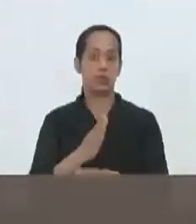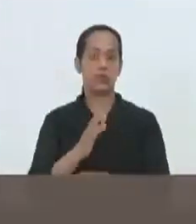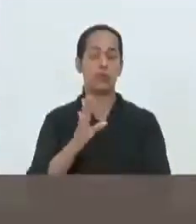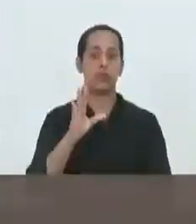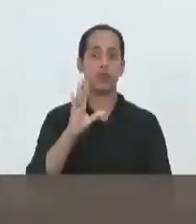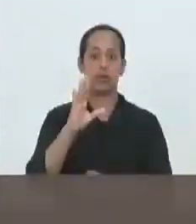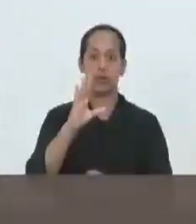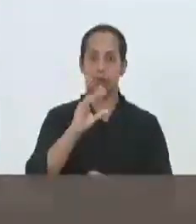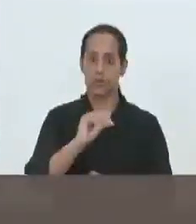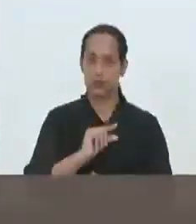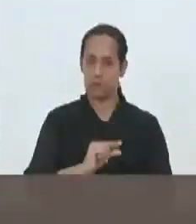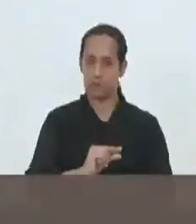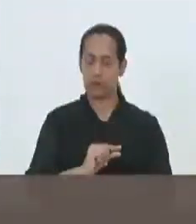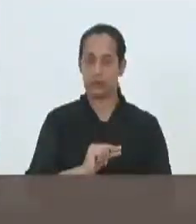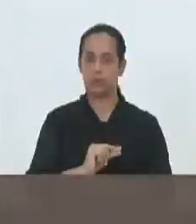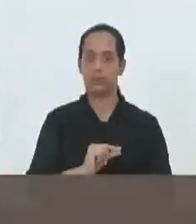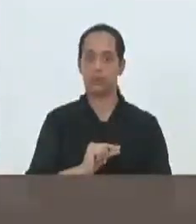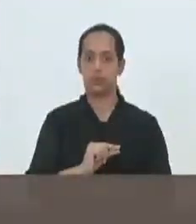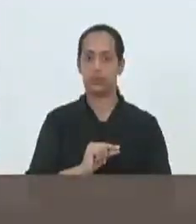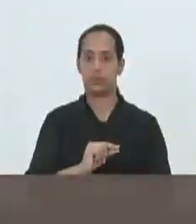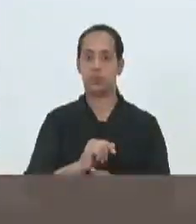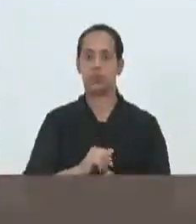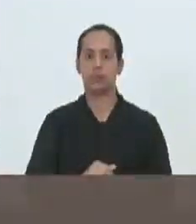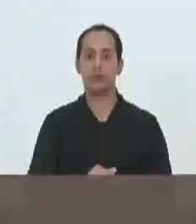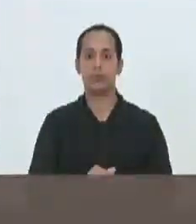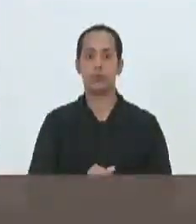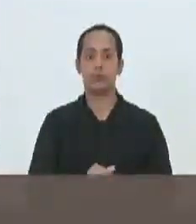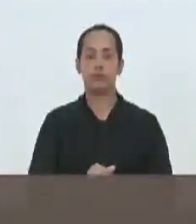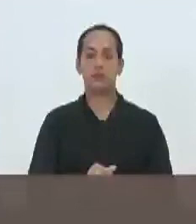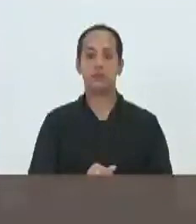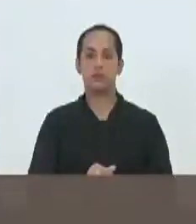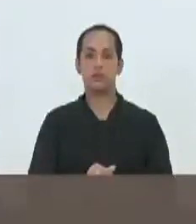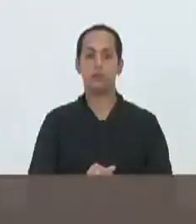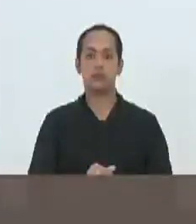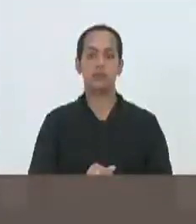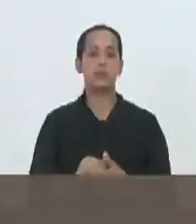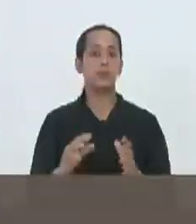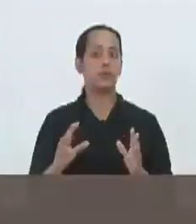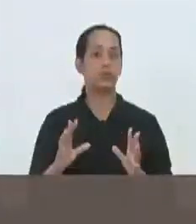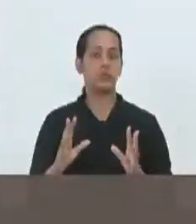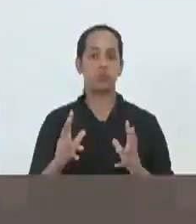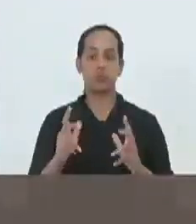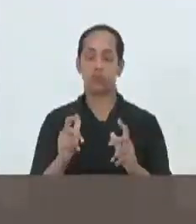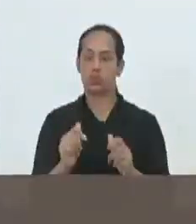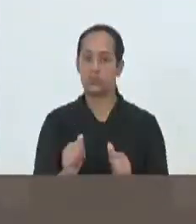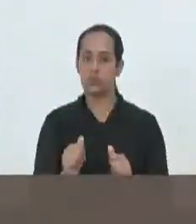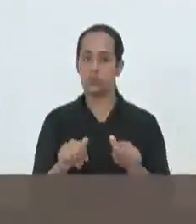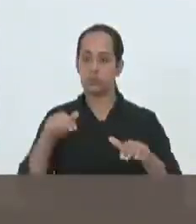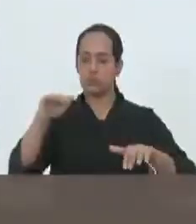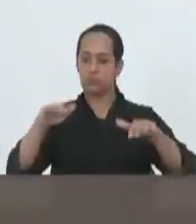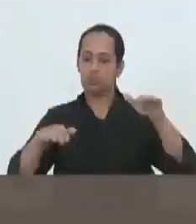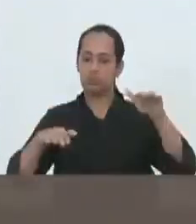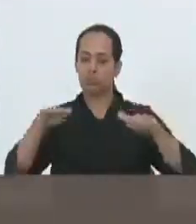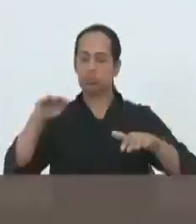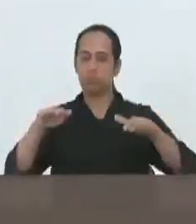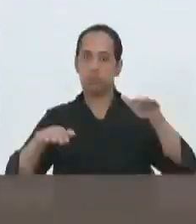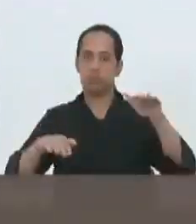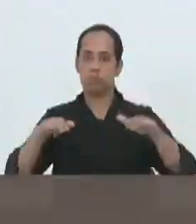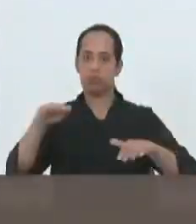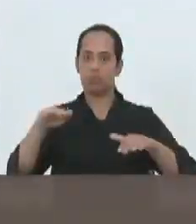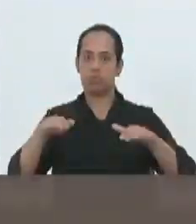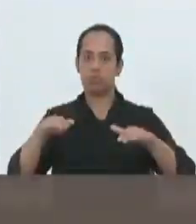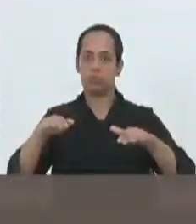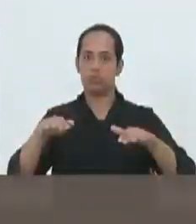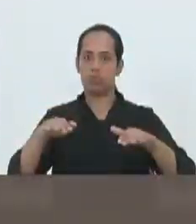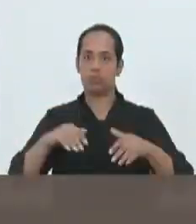mais ela aumentar a participação da receita de Capital aumenta na minha receita Total A da corrente reduz então a gente não teve redução da receita